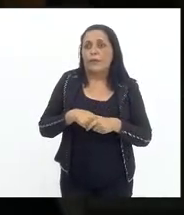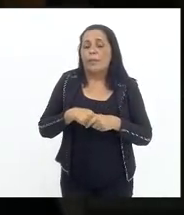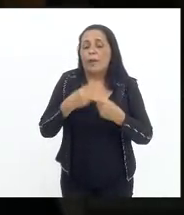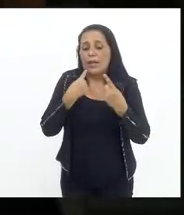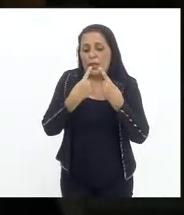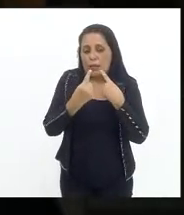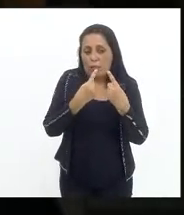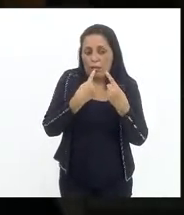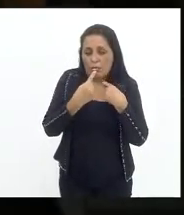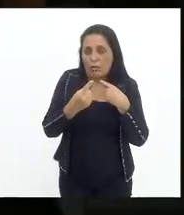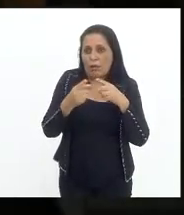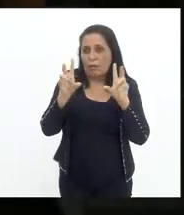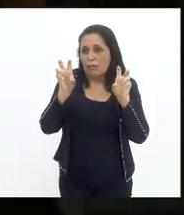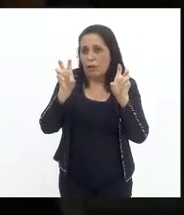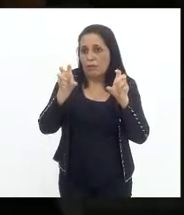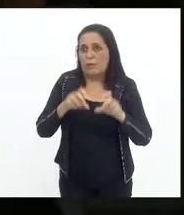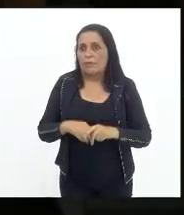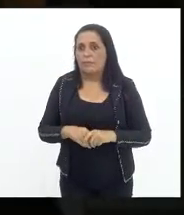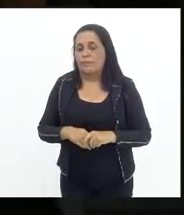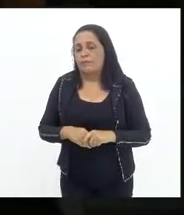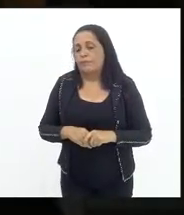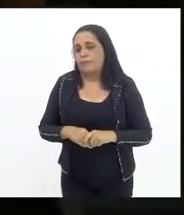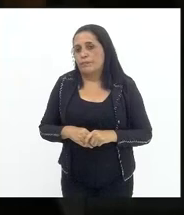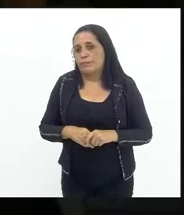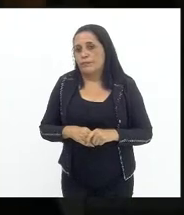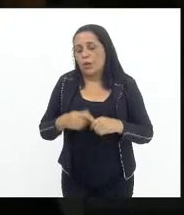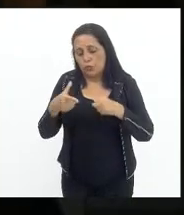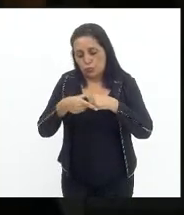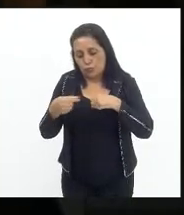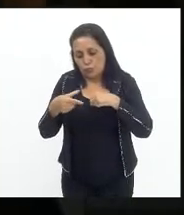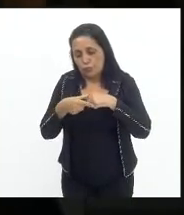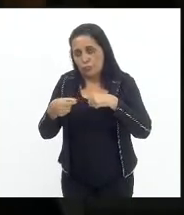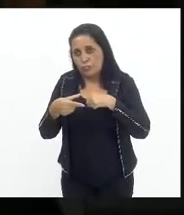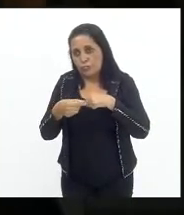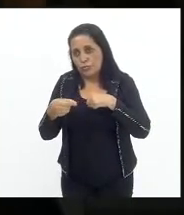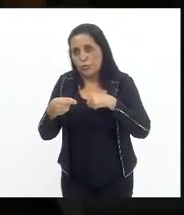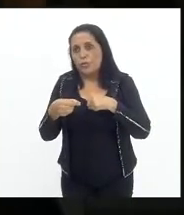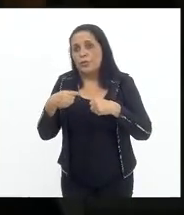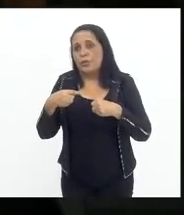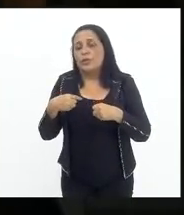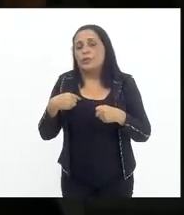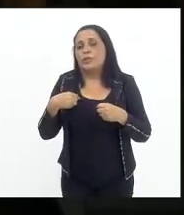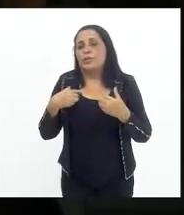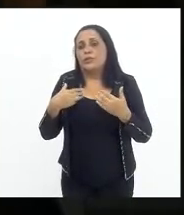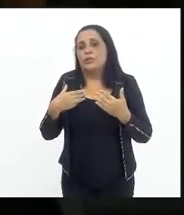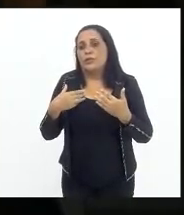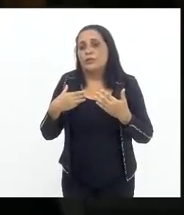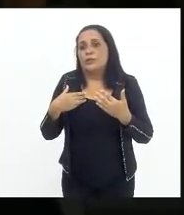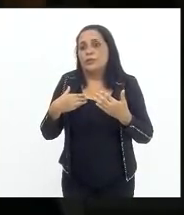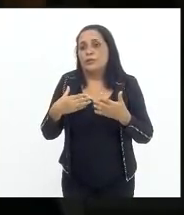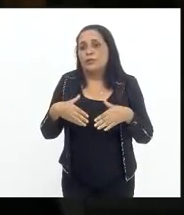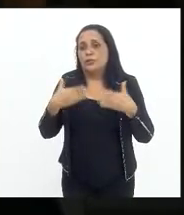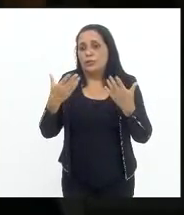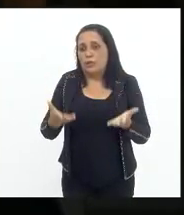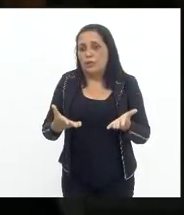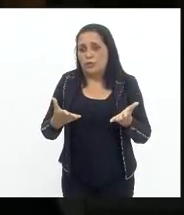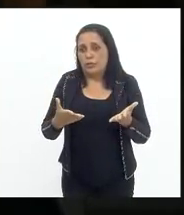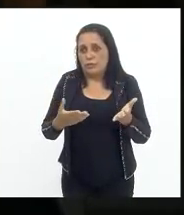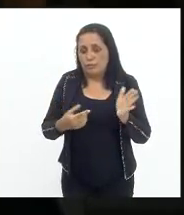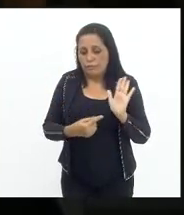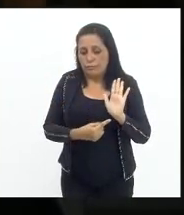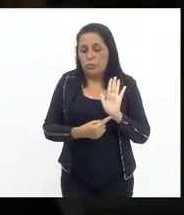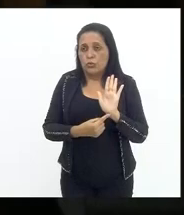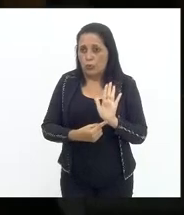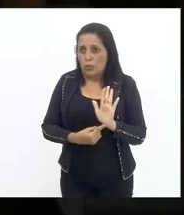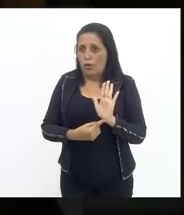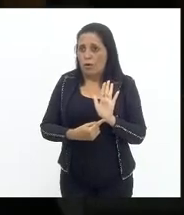tema. E um dos artigos que a gente colocou, deputado Márcio Pacheco,